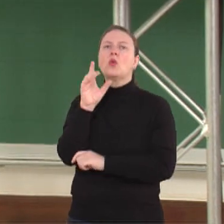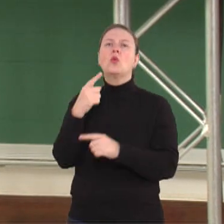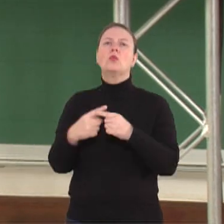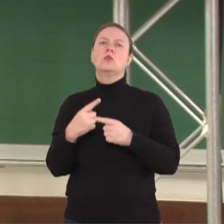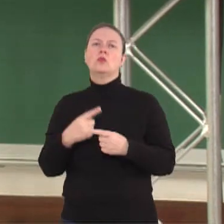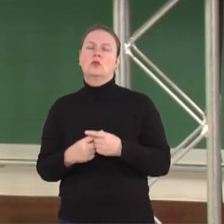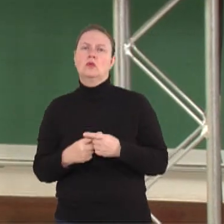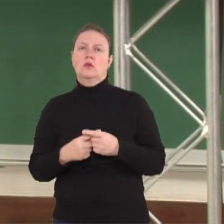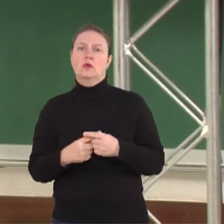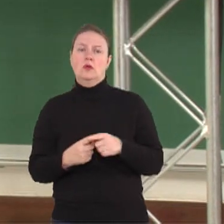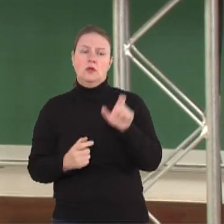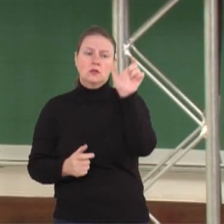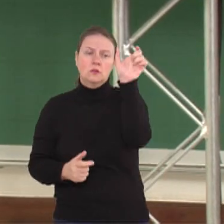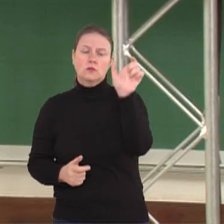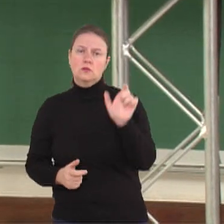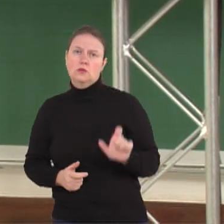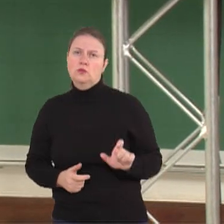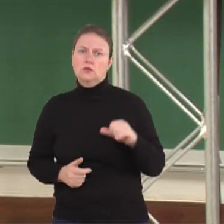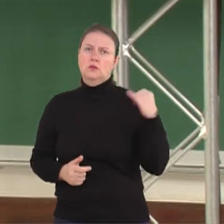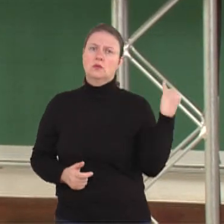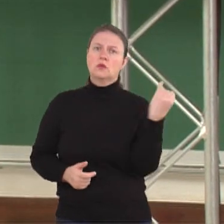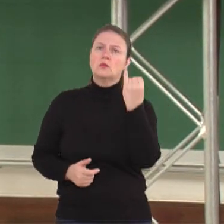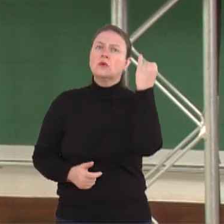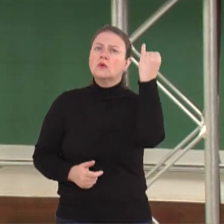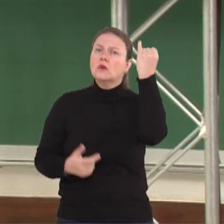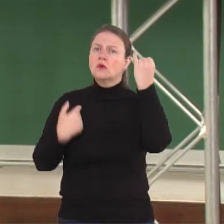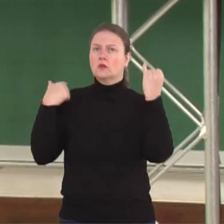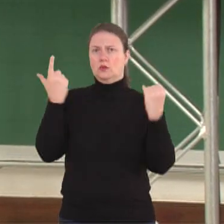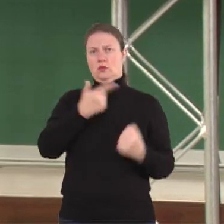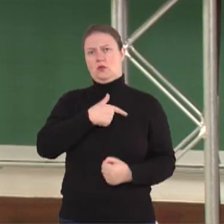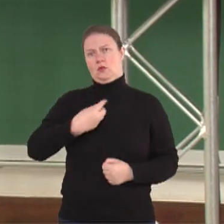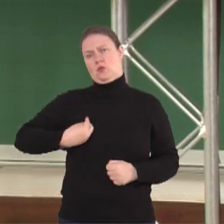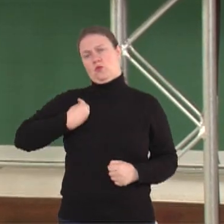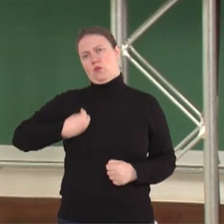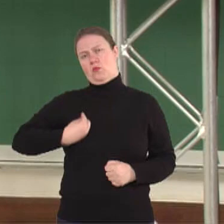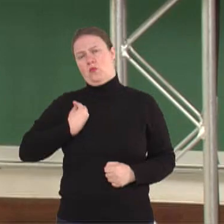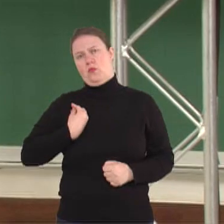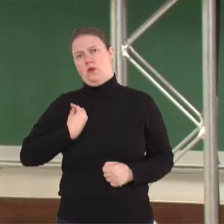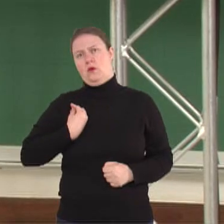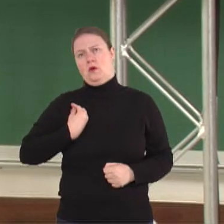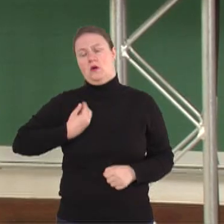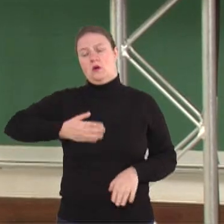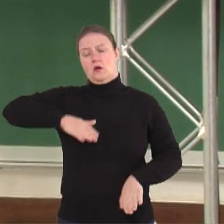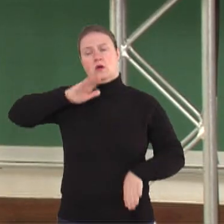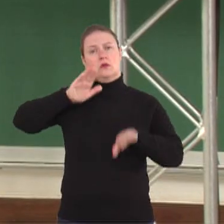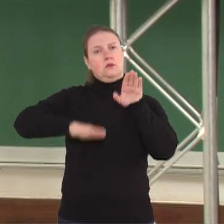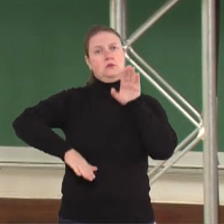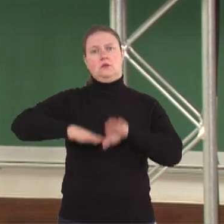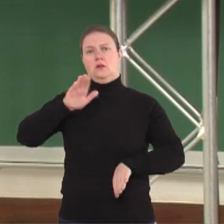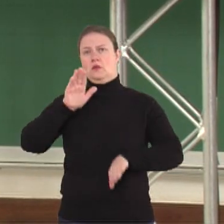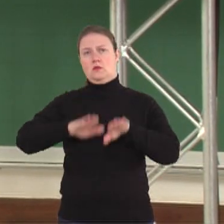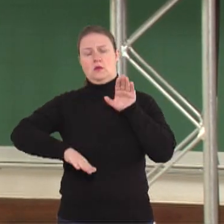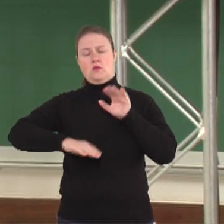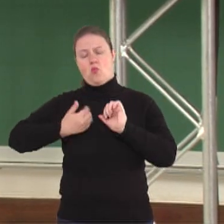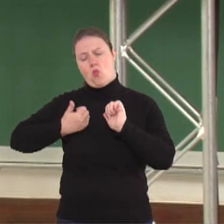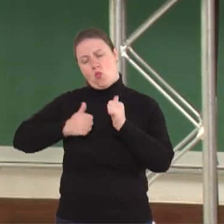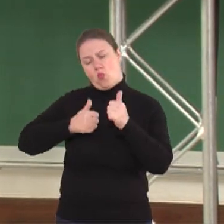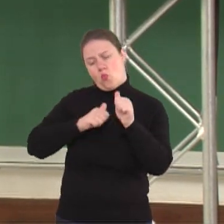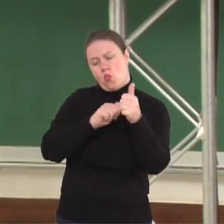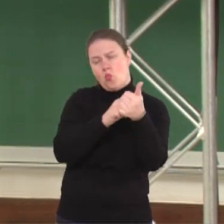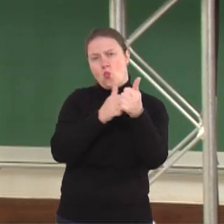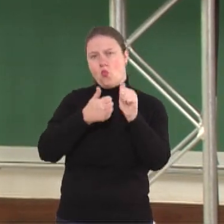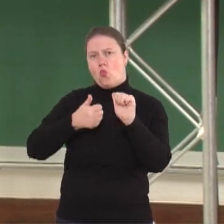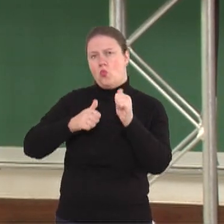os ídolos, as nossas referências, elas muitas vezes, inconscientemente, nós seguimos essas pessoas,